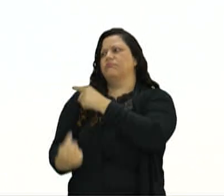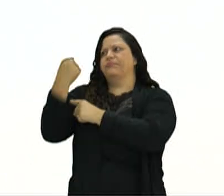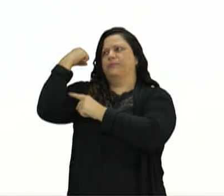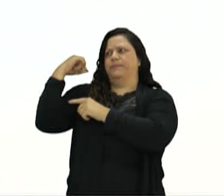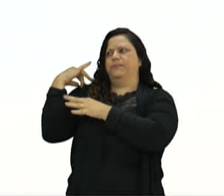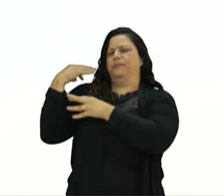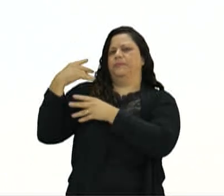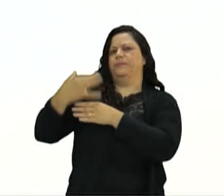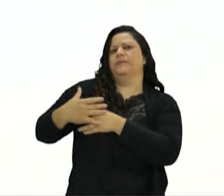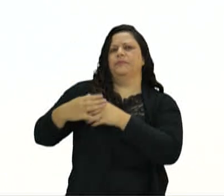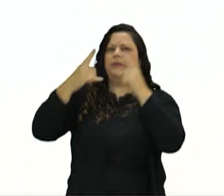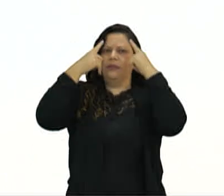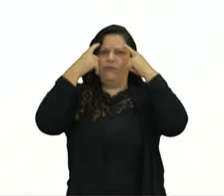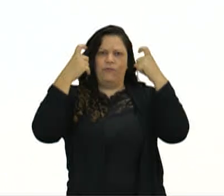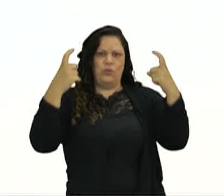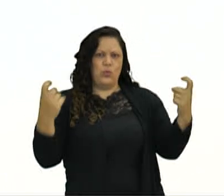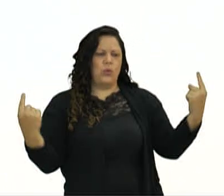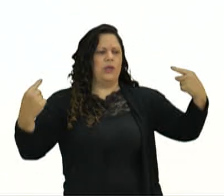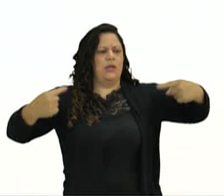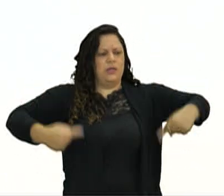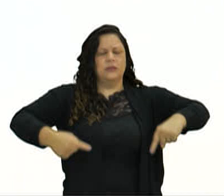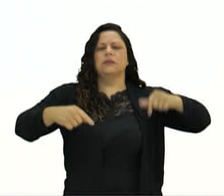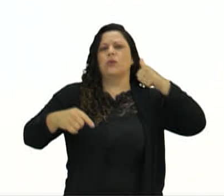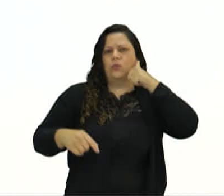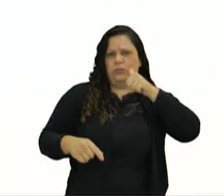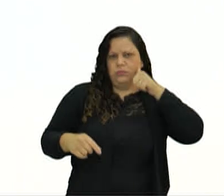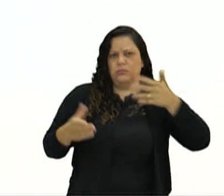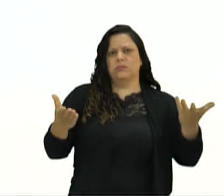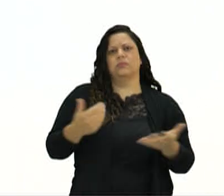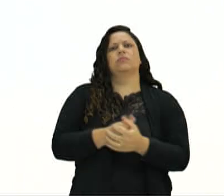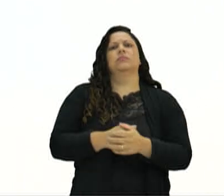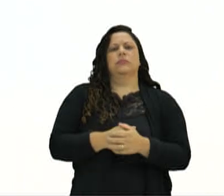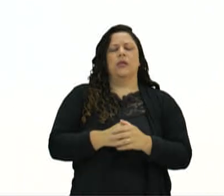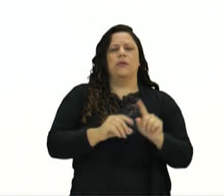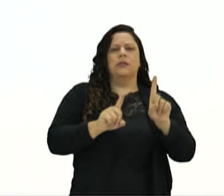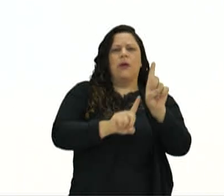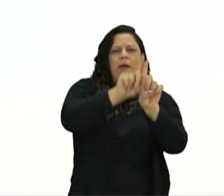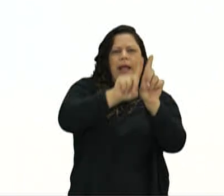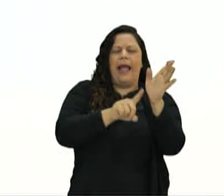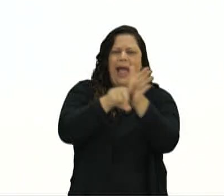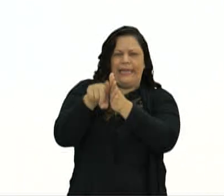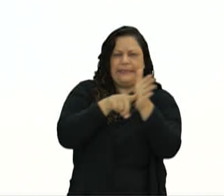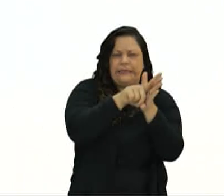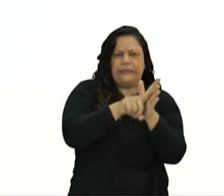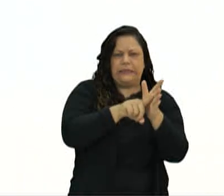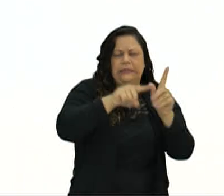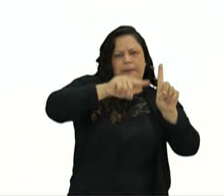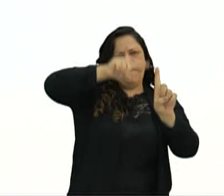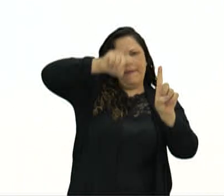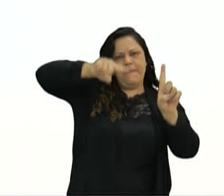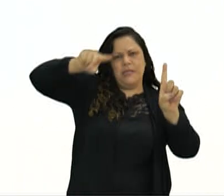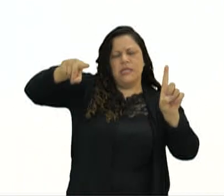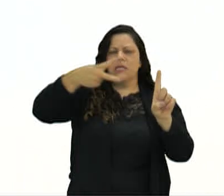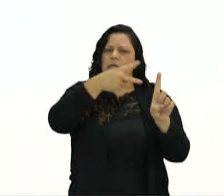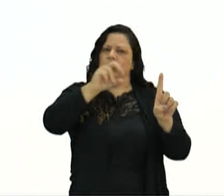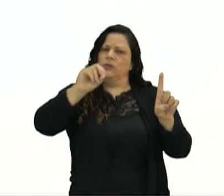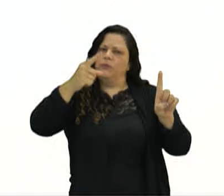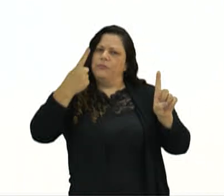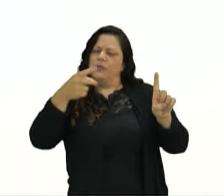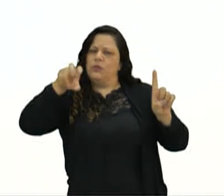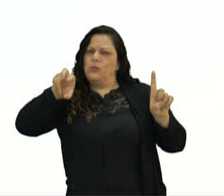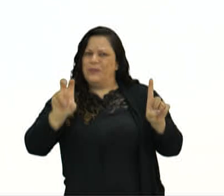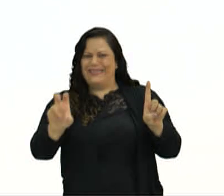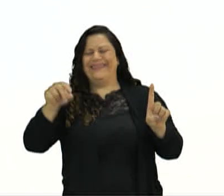violência contra a mulher. Então, o mapa da violência de 2015 colocou o nosso país, o Brasil, na